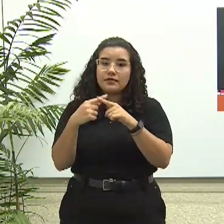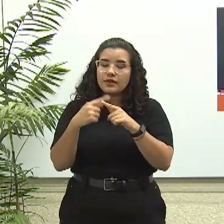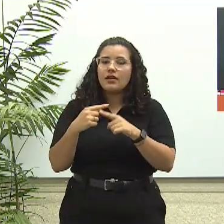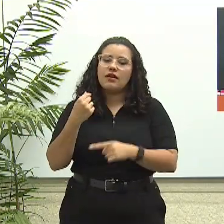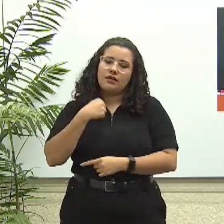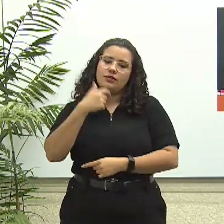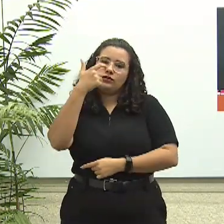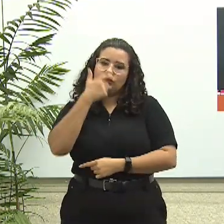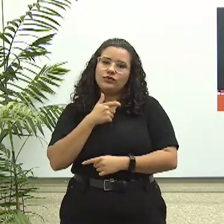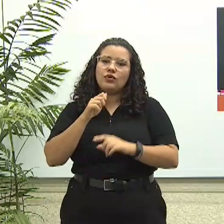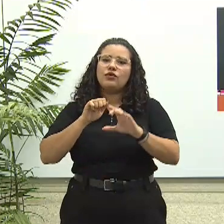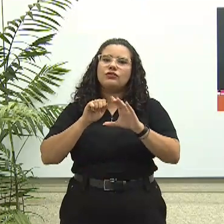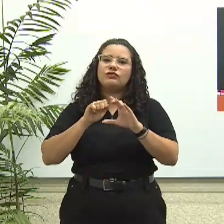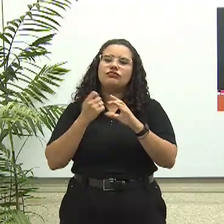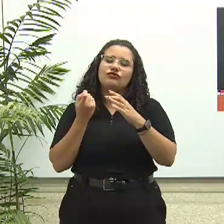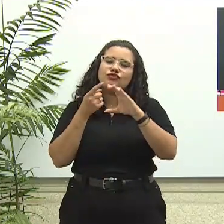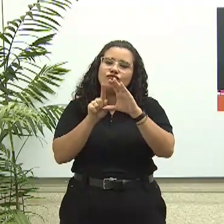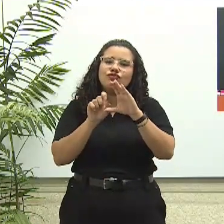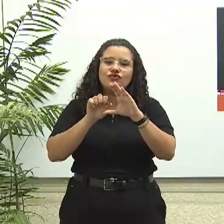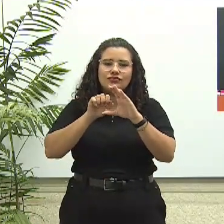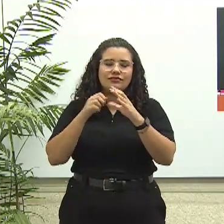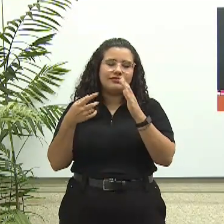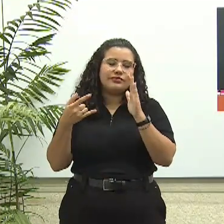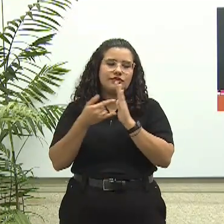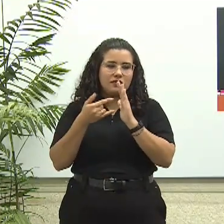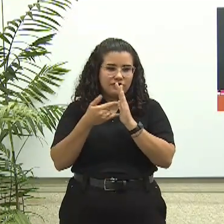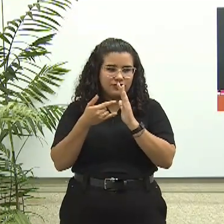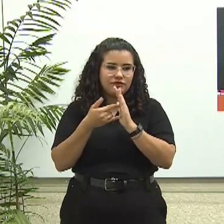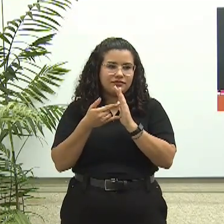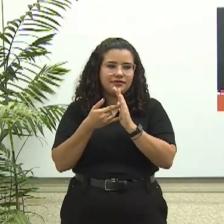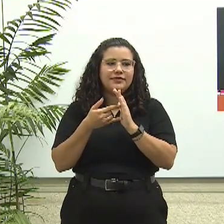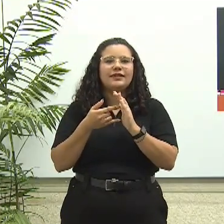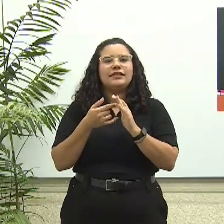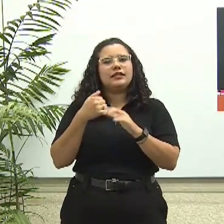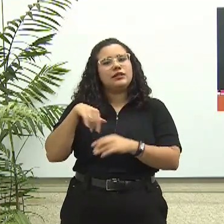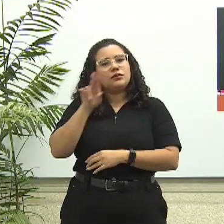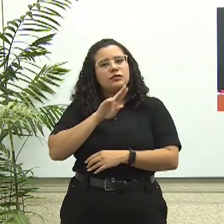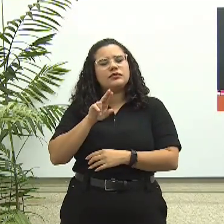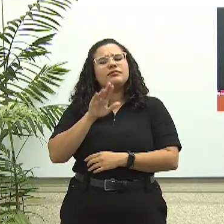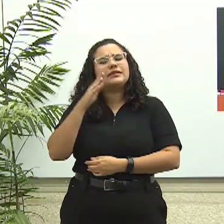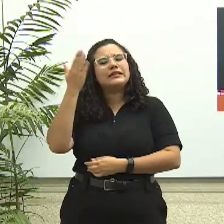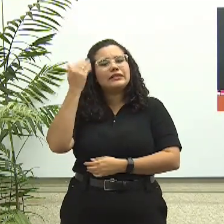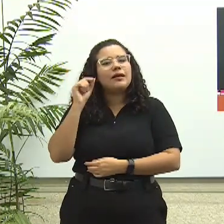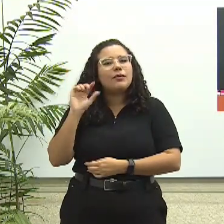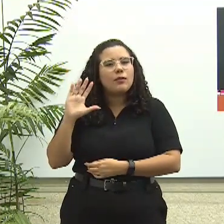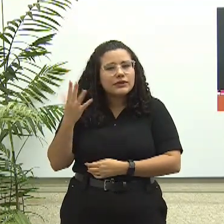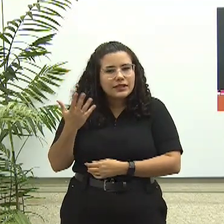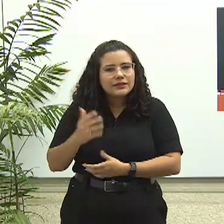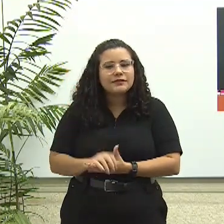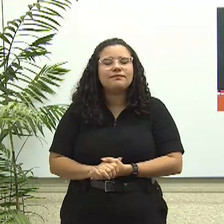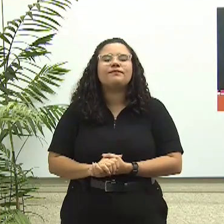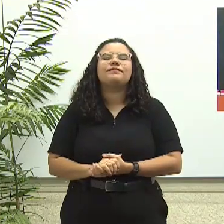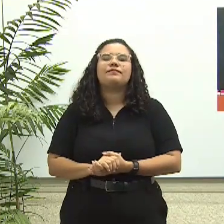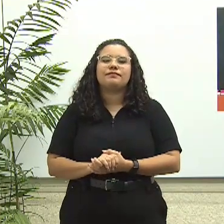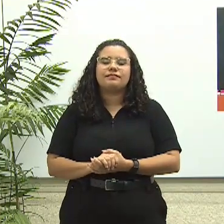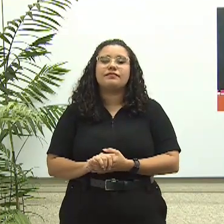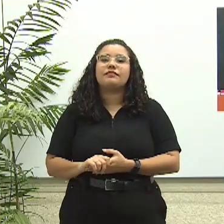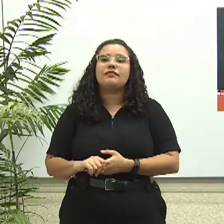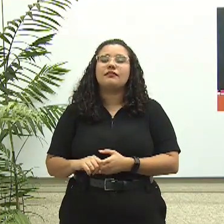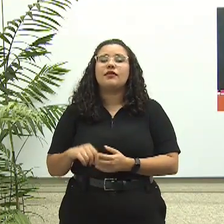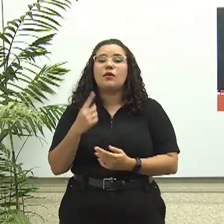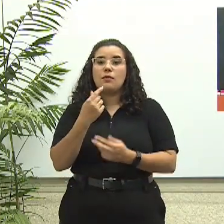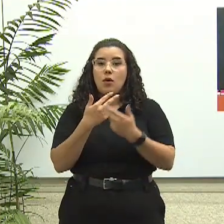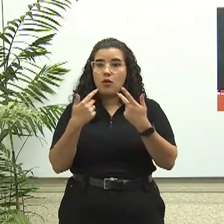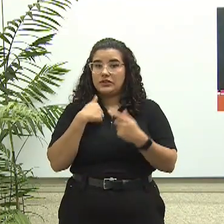sou da Comunidade software há muito tempo eu só uso software livre sabe o que acontece acontece o seguinte uma coisa que eu